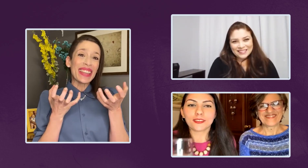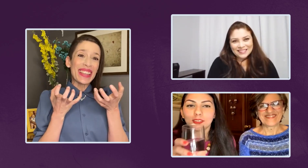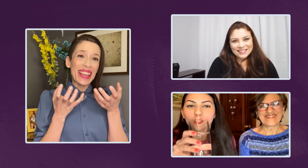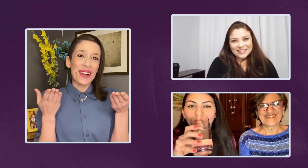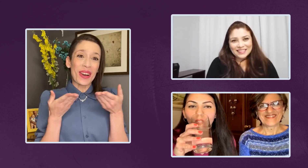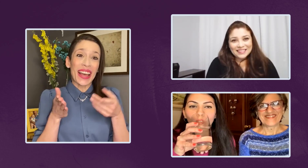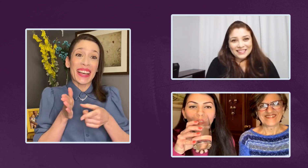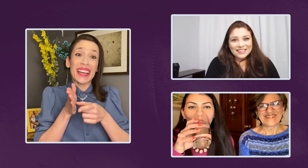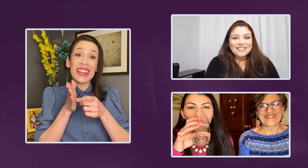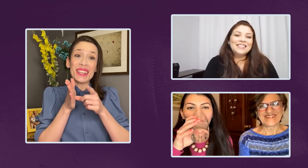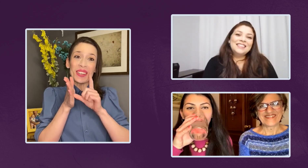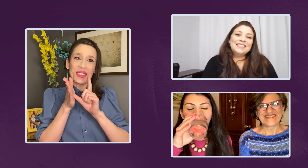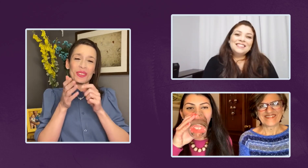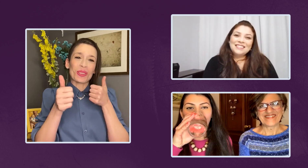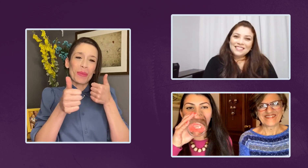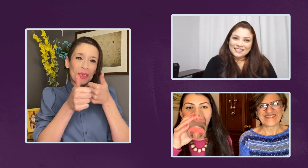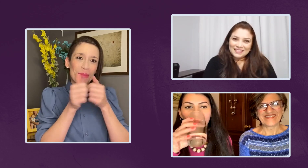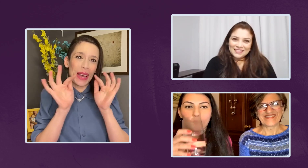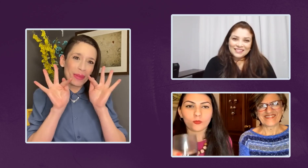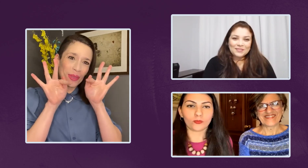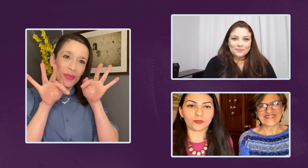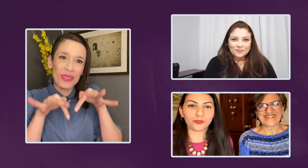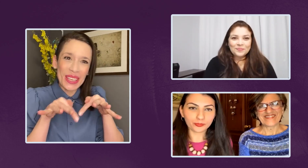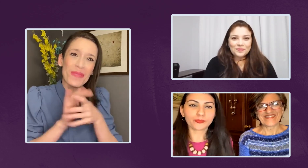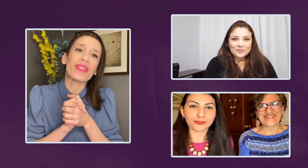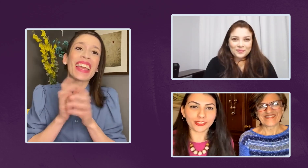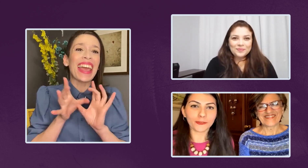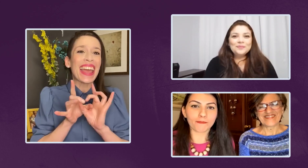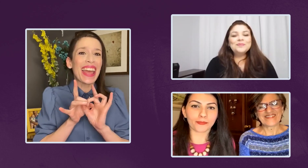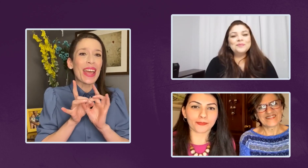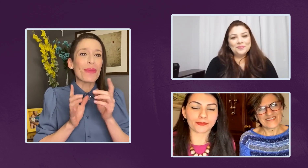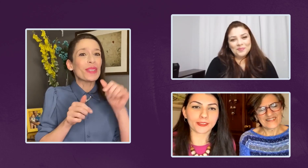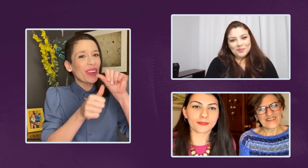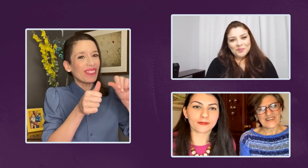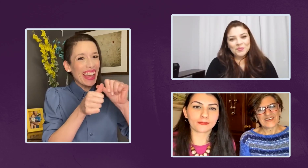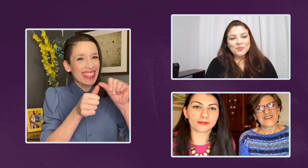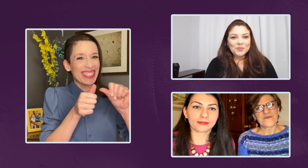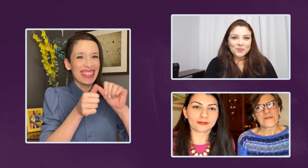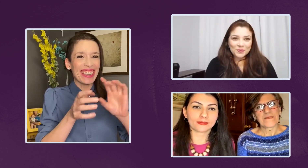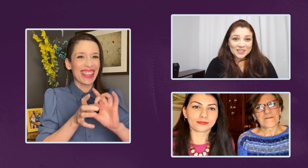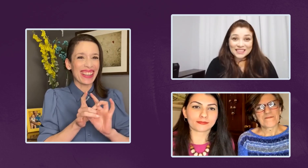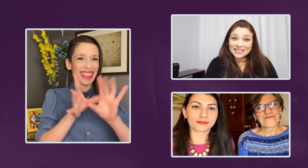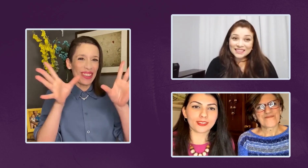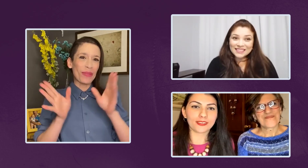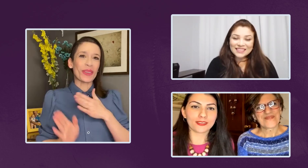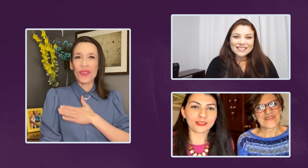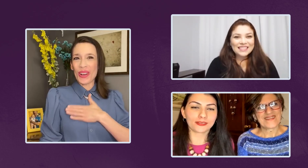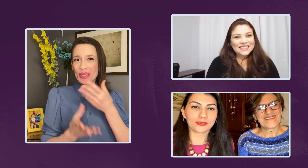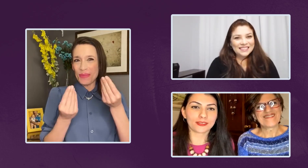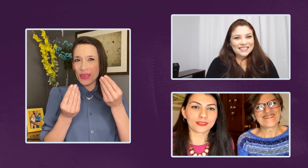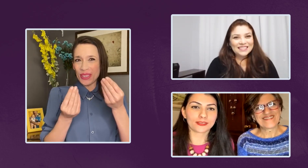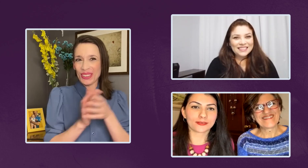Eu queria agora, antes de nos aproximarmos do fim, pedir para a Paty Livre, porque